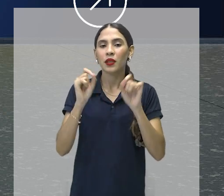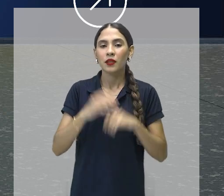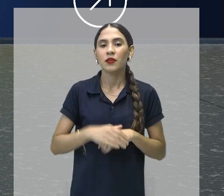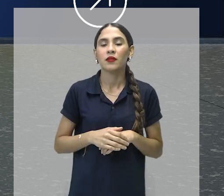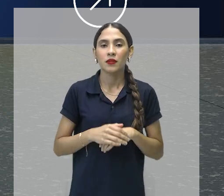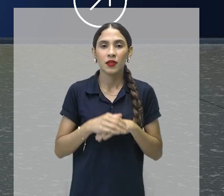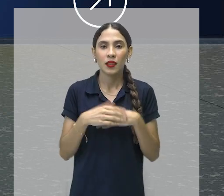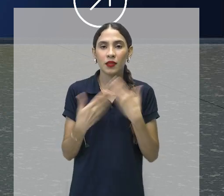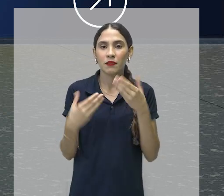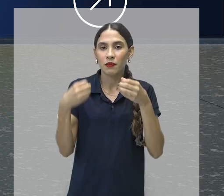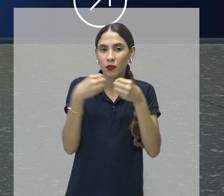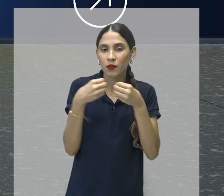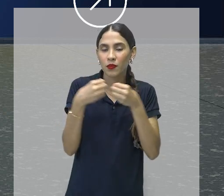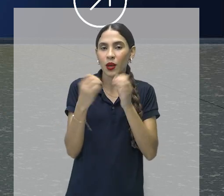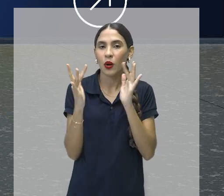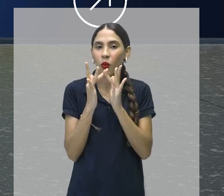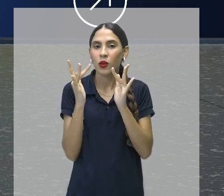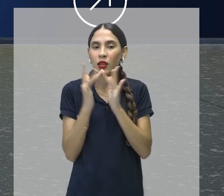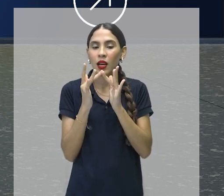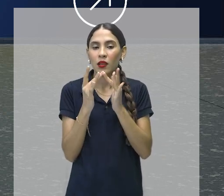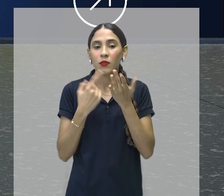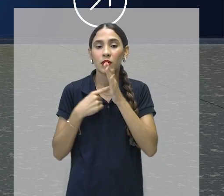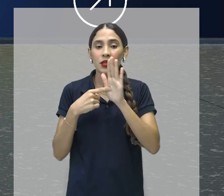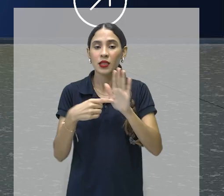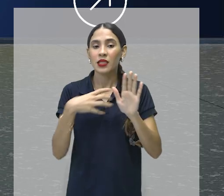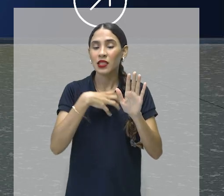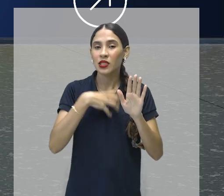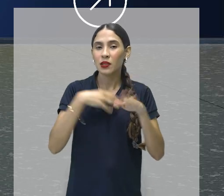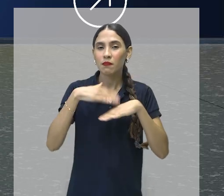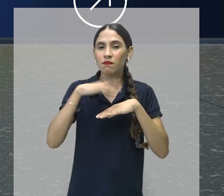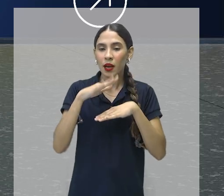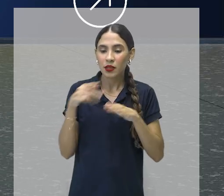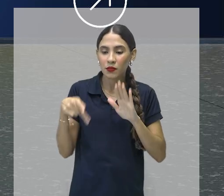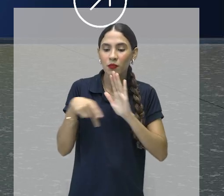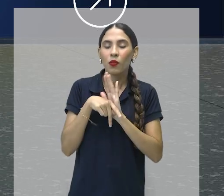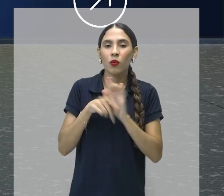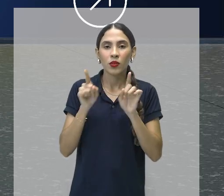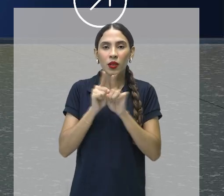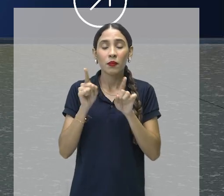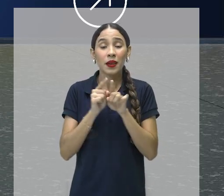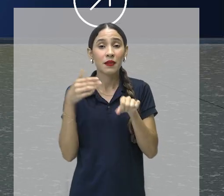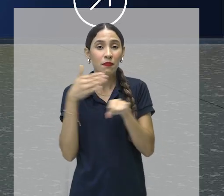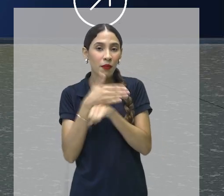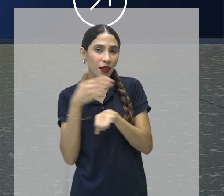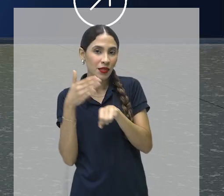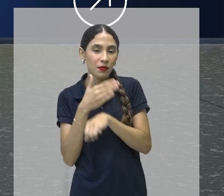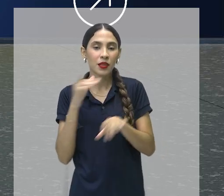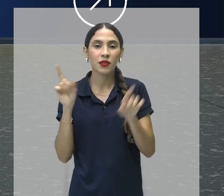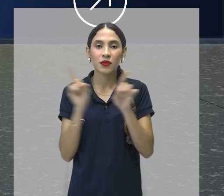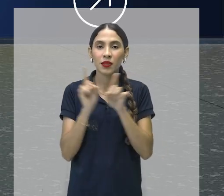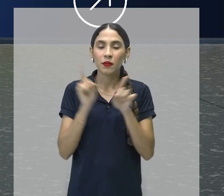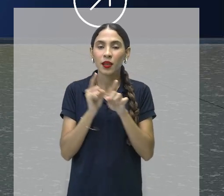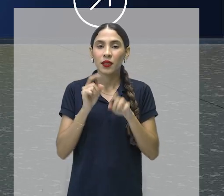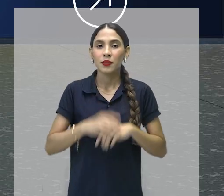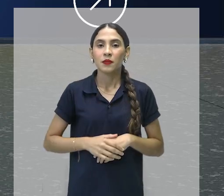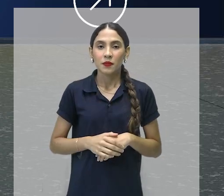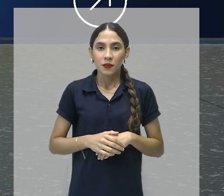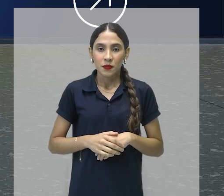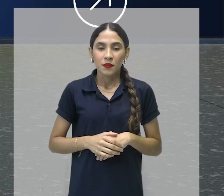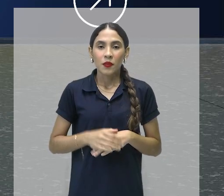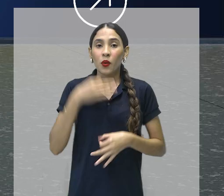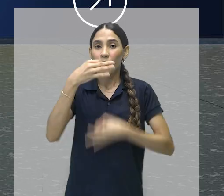de aproximação, nos levando a sentir mais pertencentes, participando, deixando